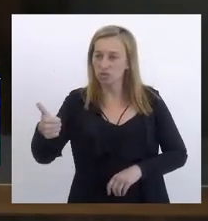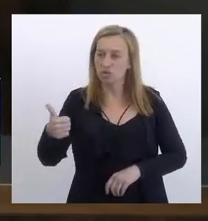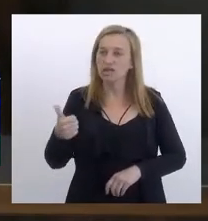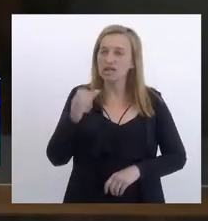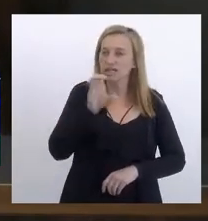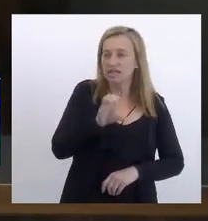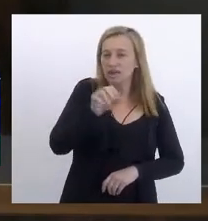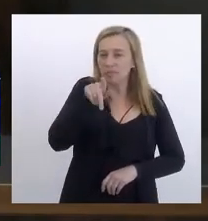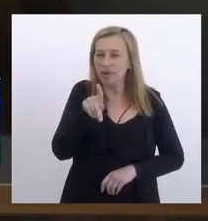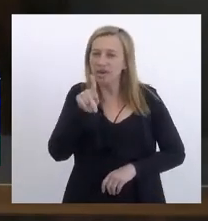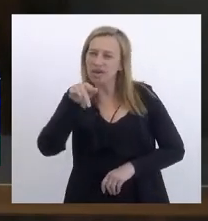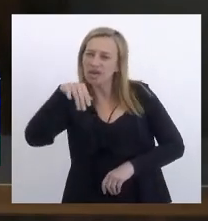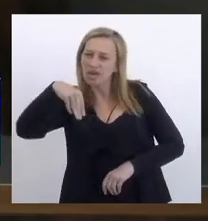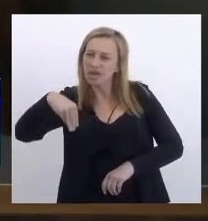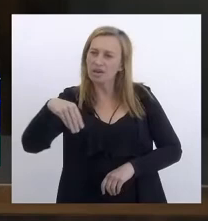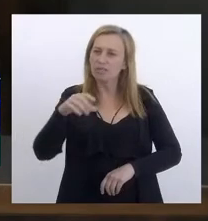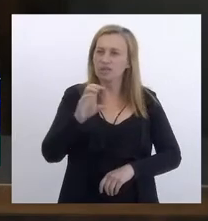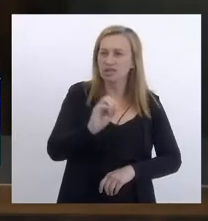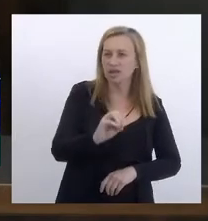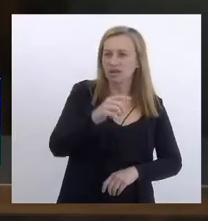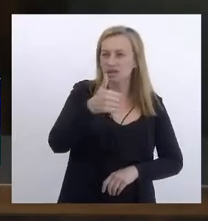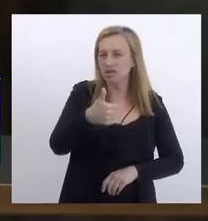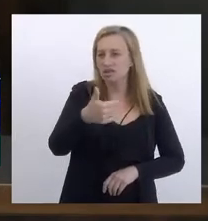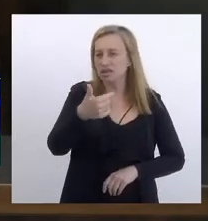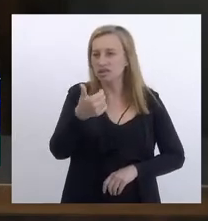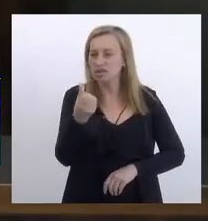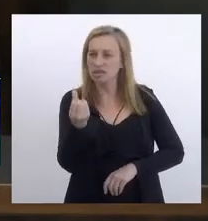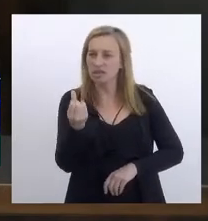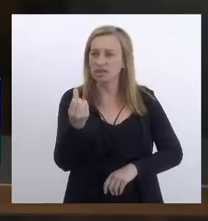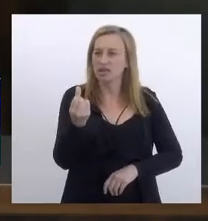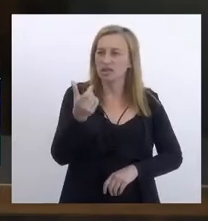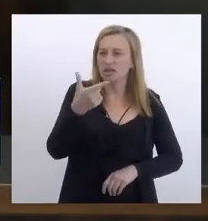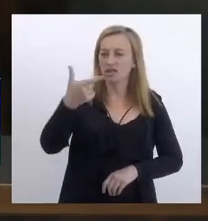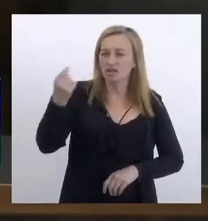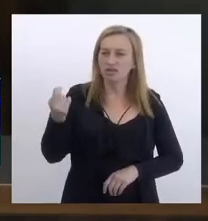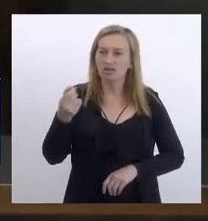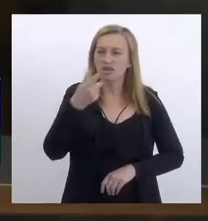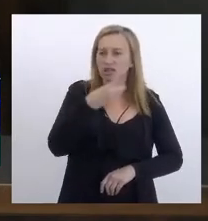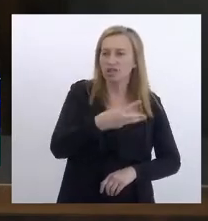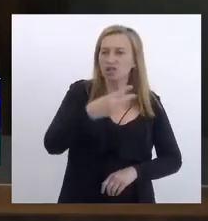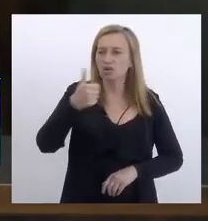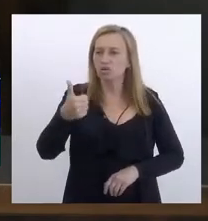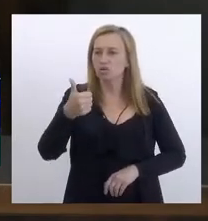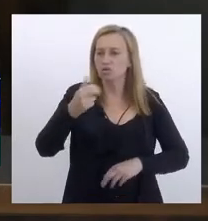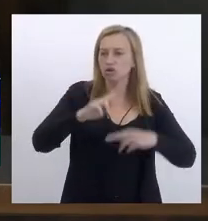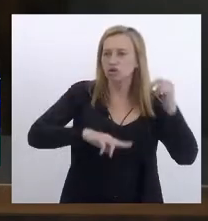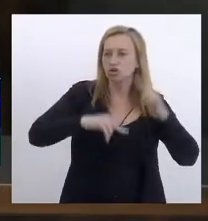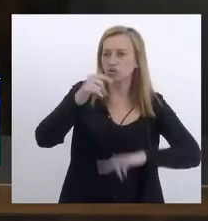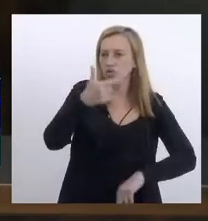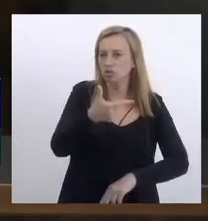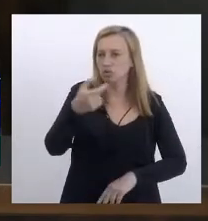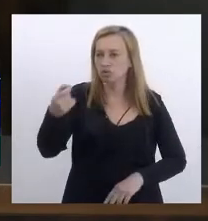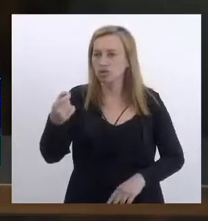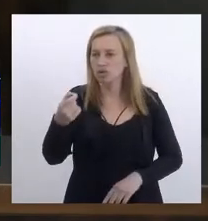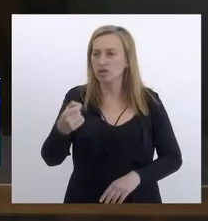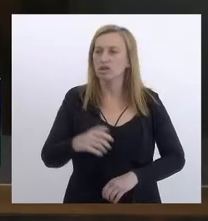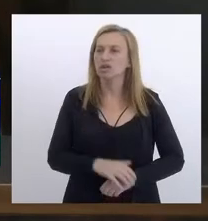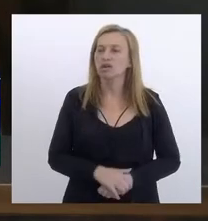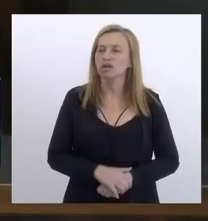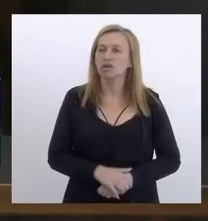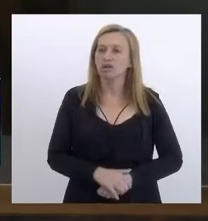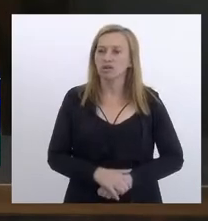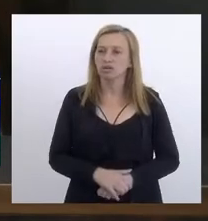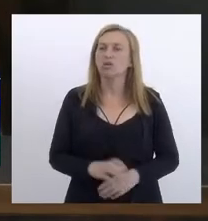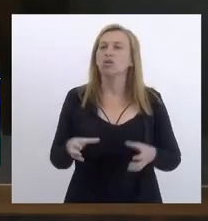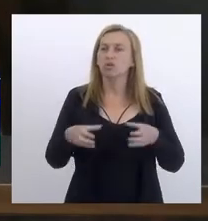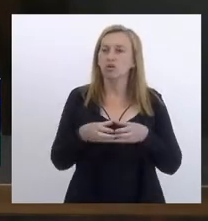CPM 016 de 20, publicado em boletim da PM número 138, de 31 de julho de 2020. Pendendo de parecer,